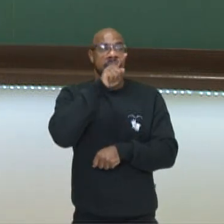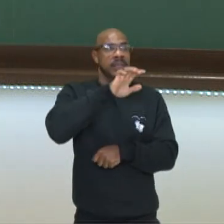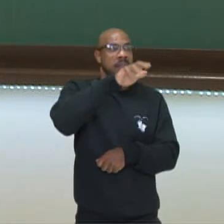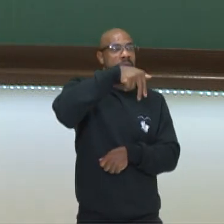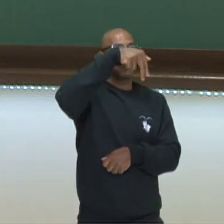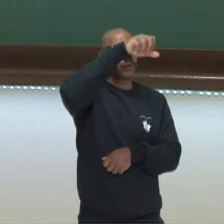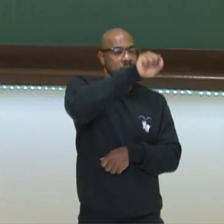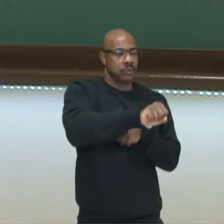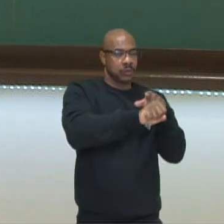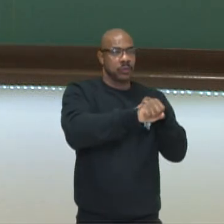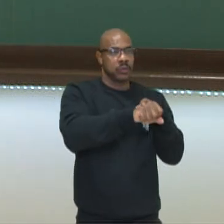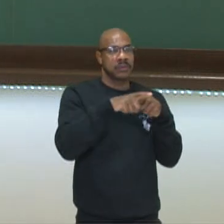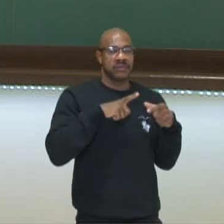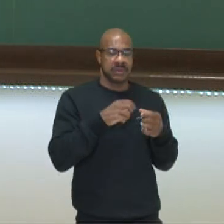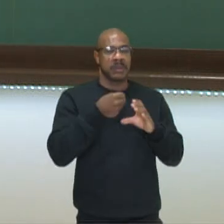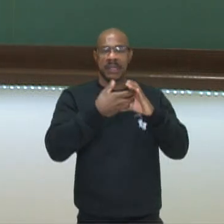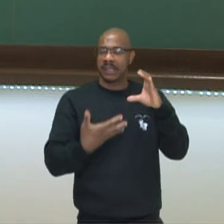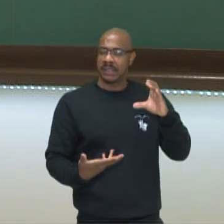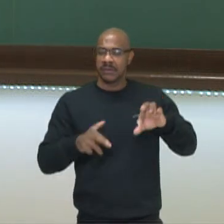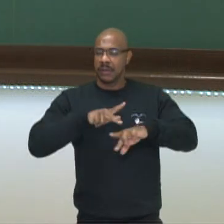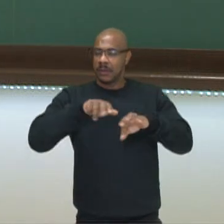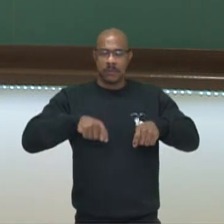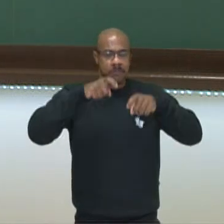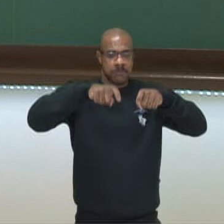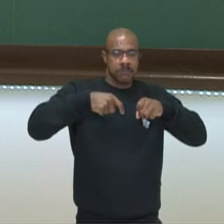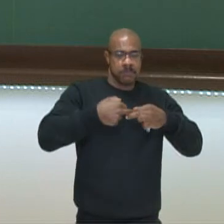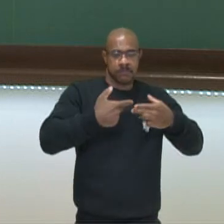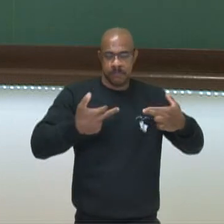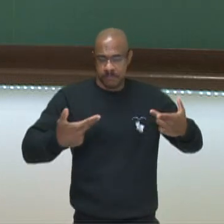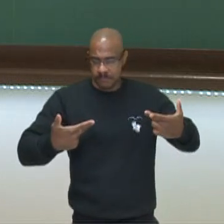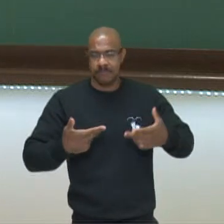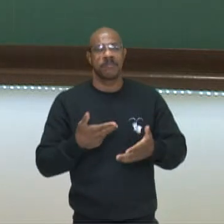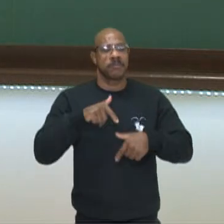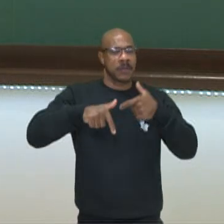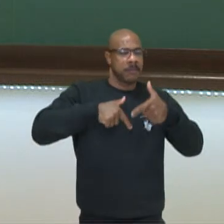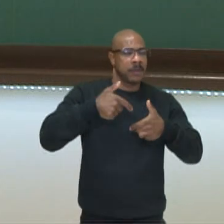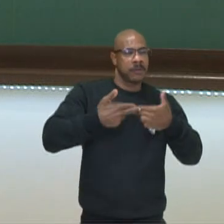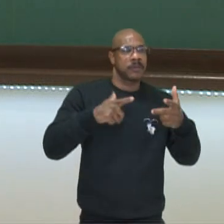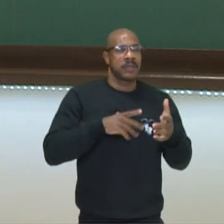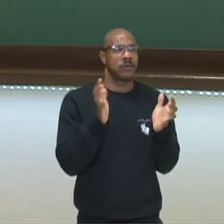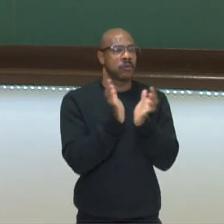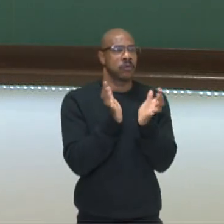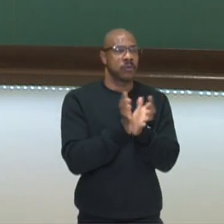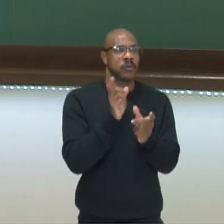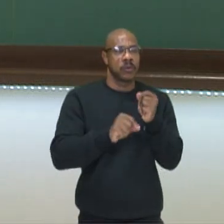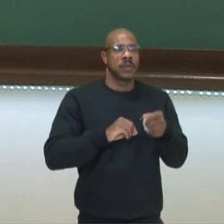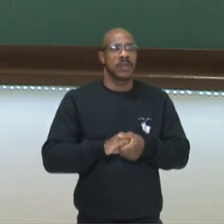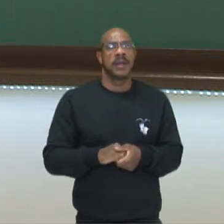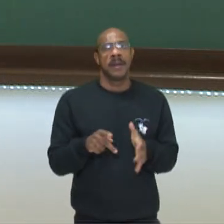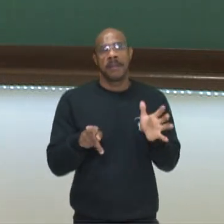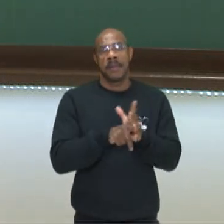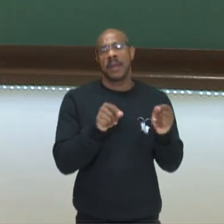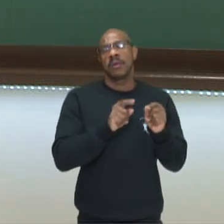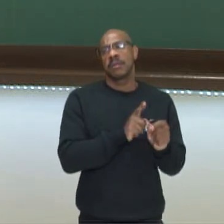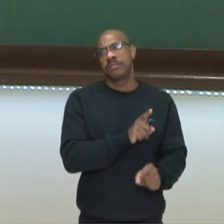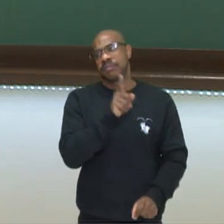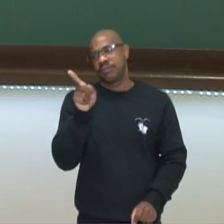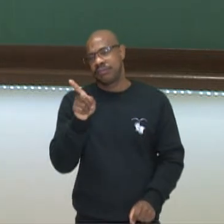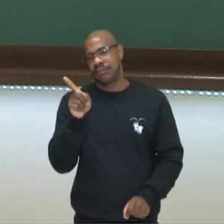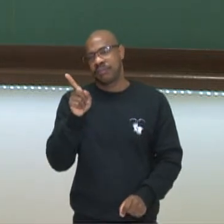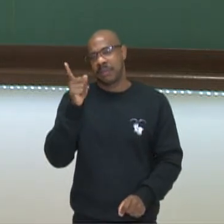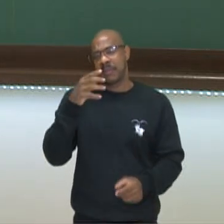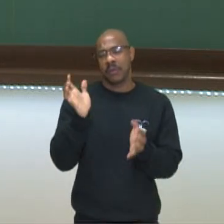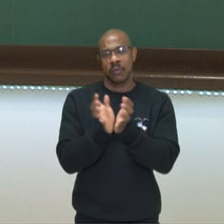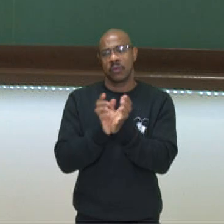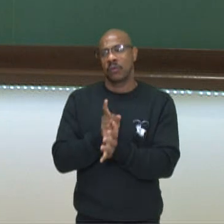de monocultor latifundiário, e isso gerava, né, os lucros para a coroa inglesa. Então, essa